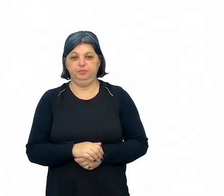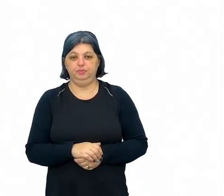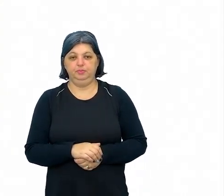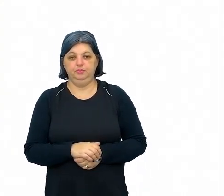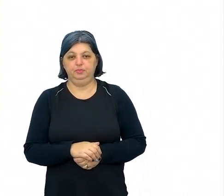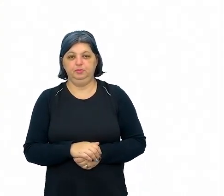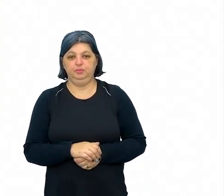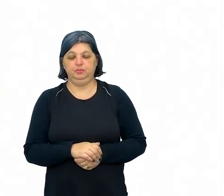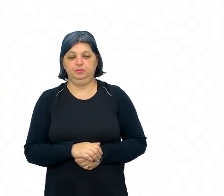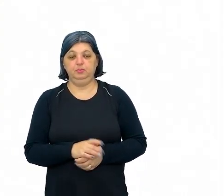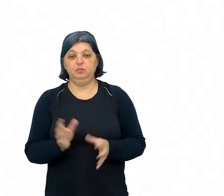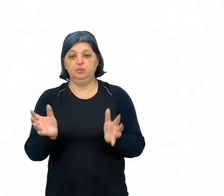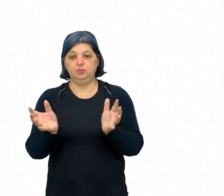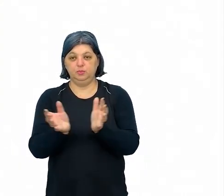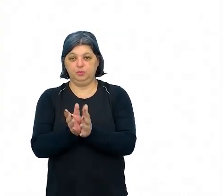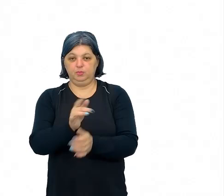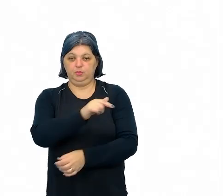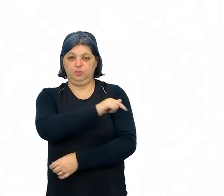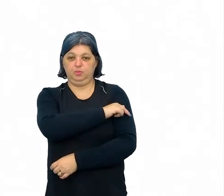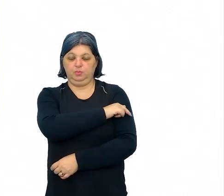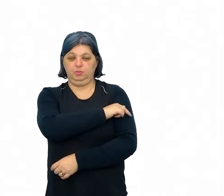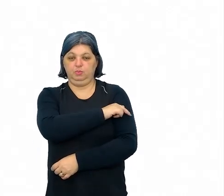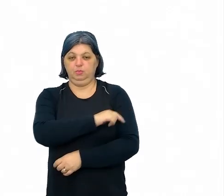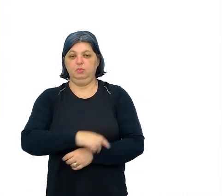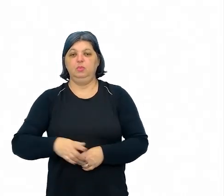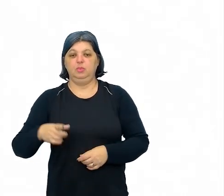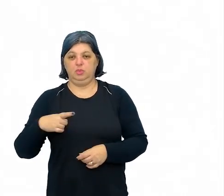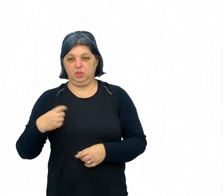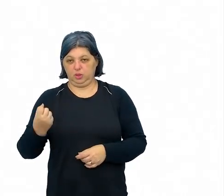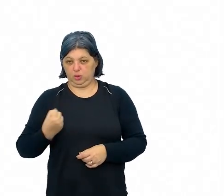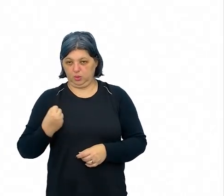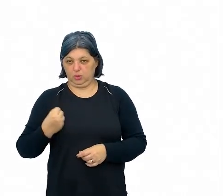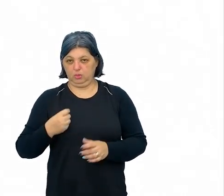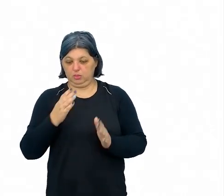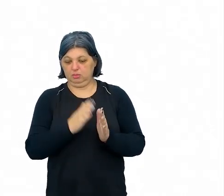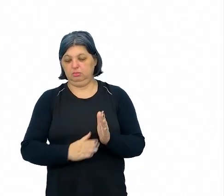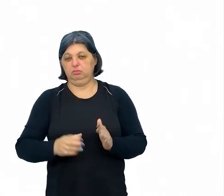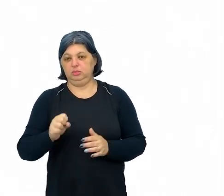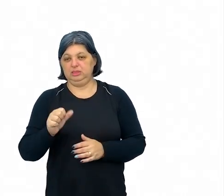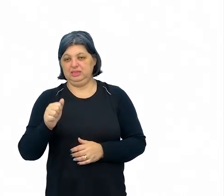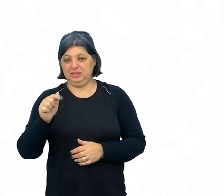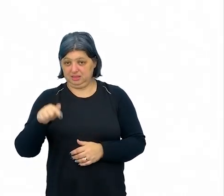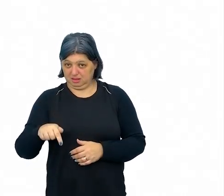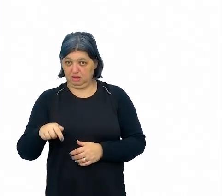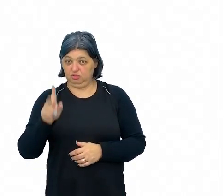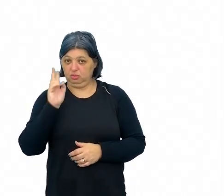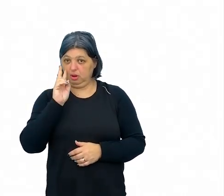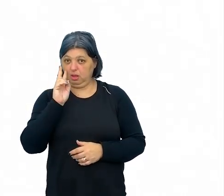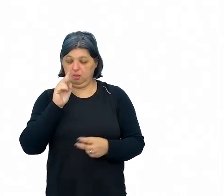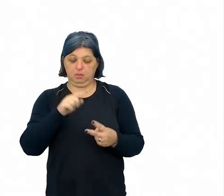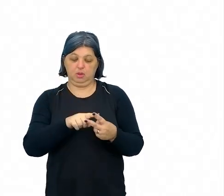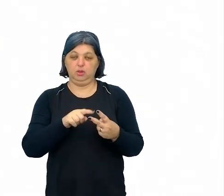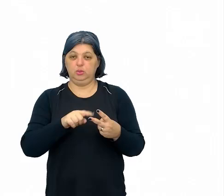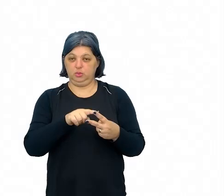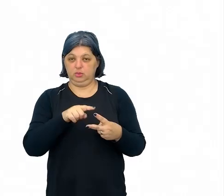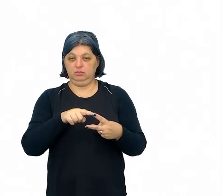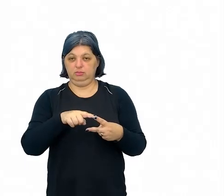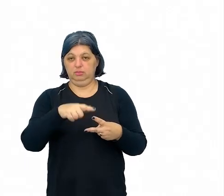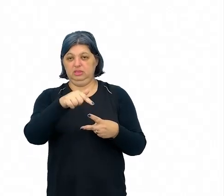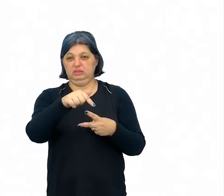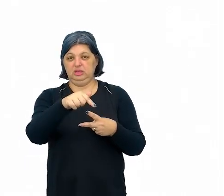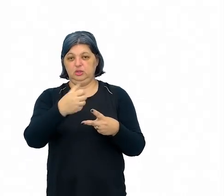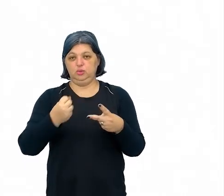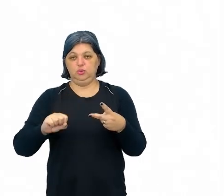habilidade. Para o sétimo ano, nós temos também números lá na sequência 7, tá? Lembra que a gente está trabalhando duas sequências, a 7 e